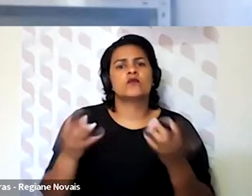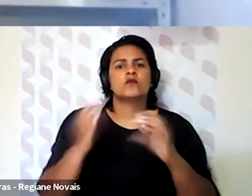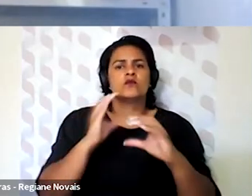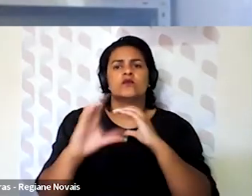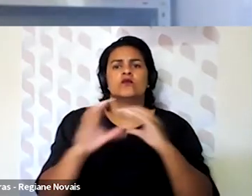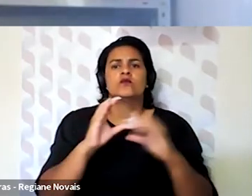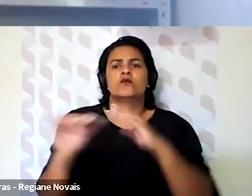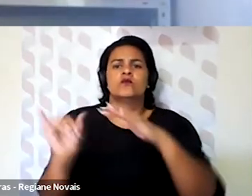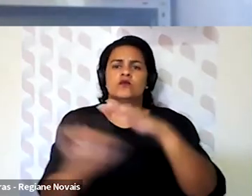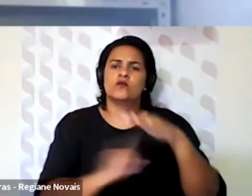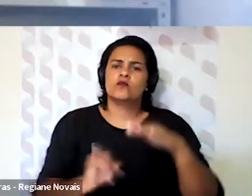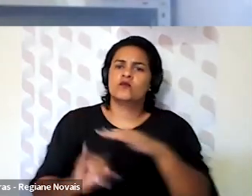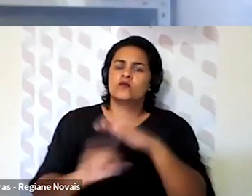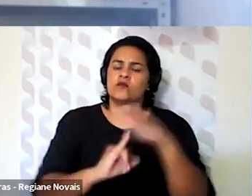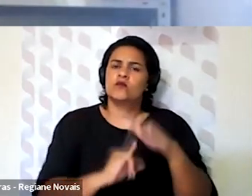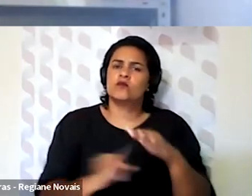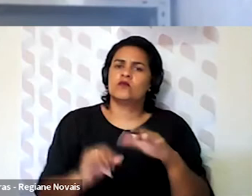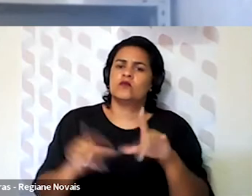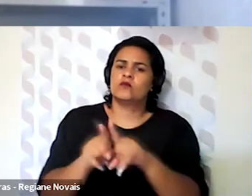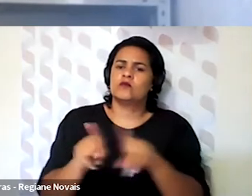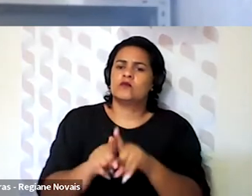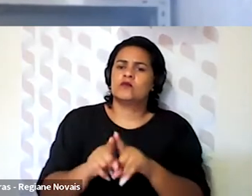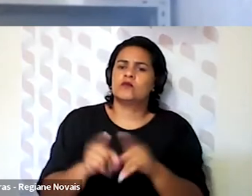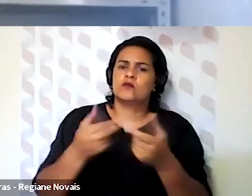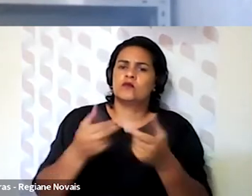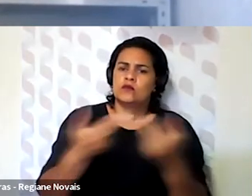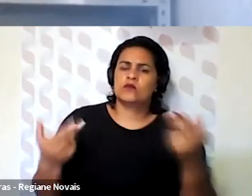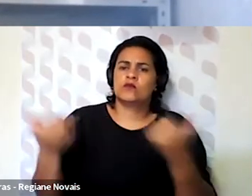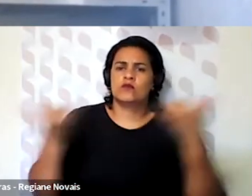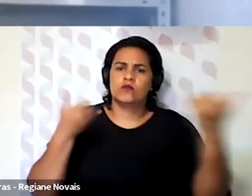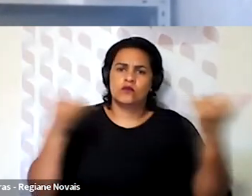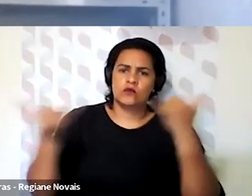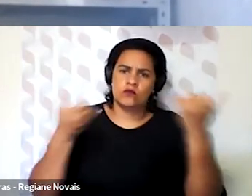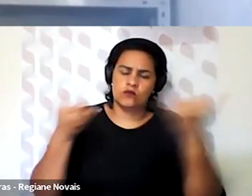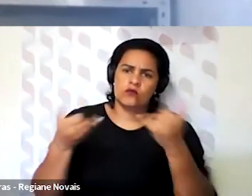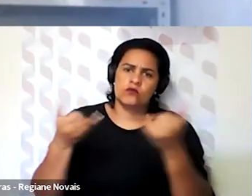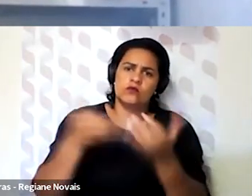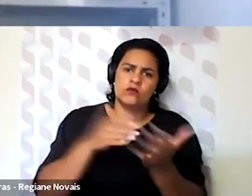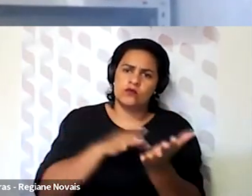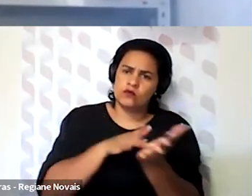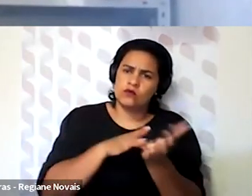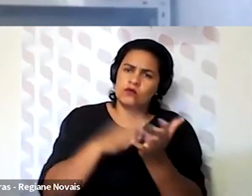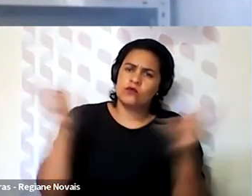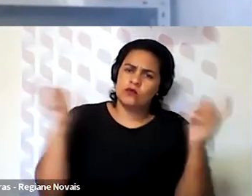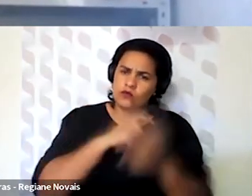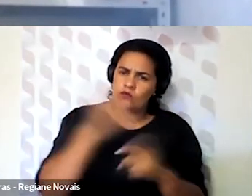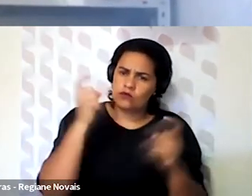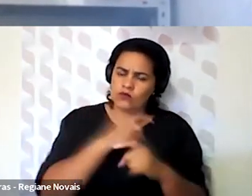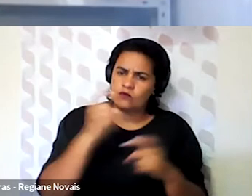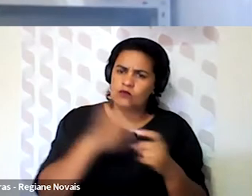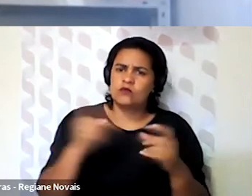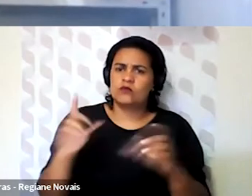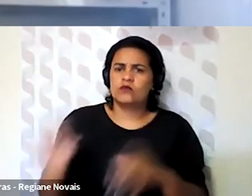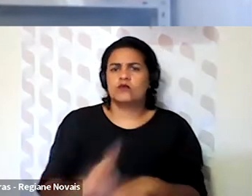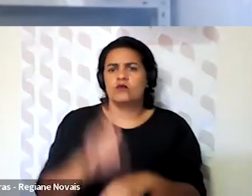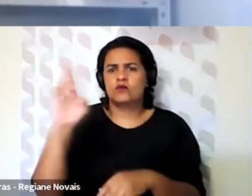institucional e tampouco numa máquina de fabricação de notícias falsas, como é o caso hoje da comunicação pública no Brasil sob o comando do governo